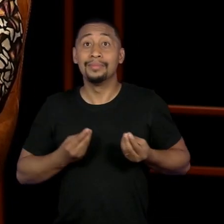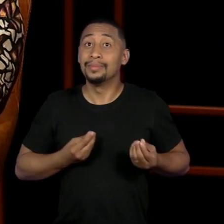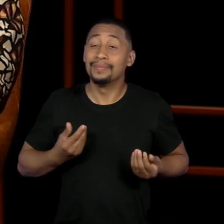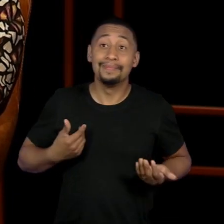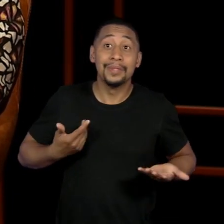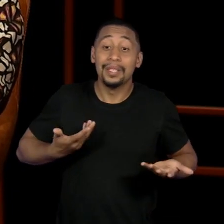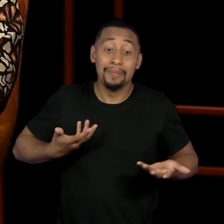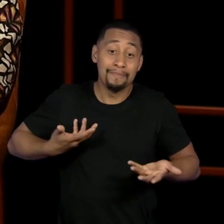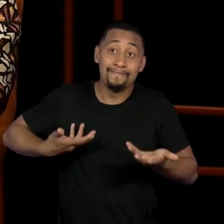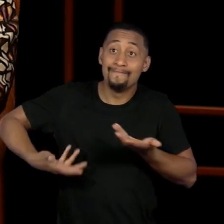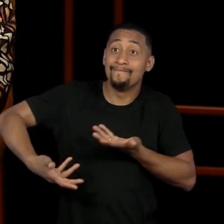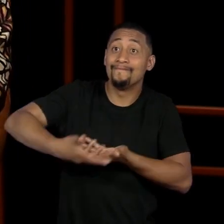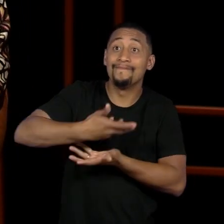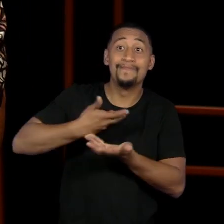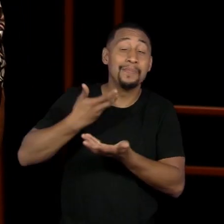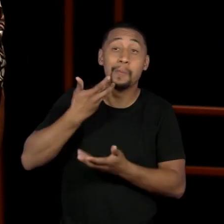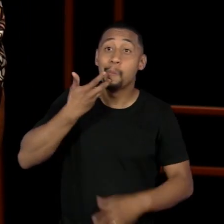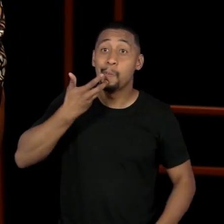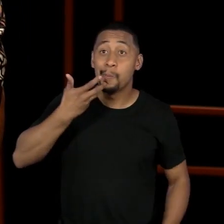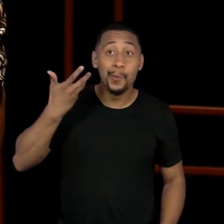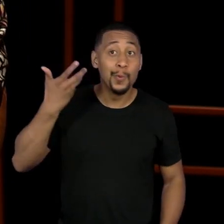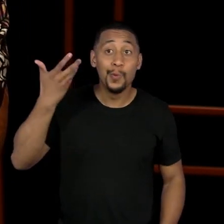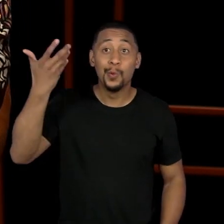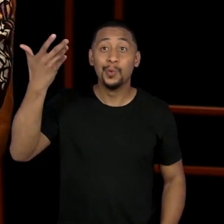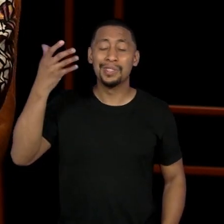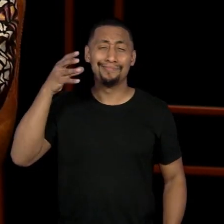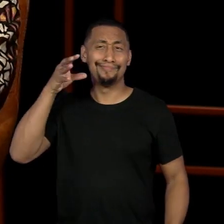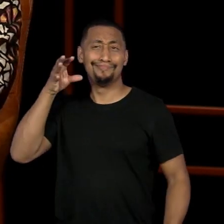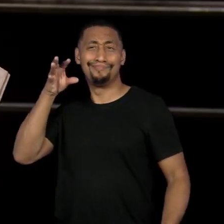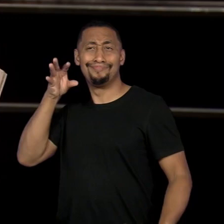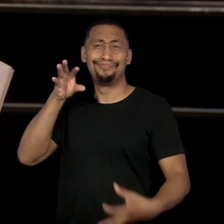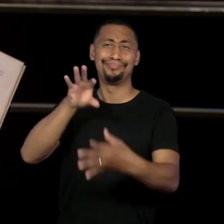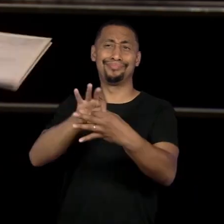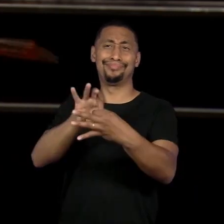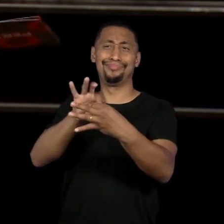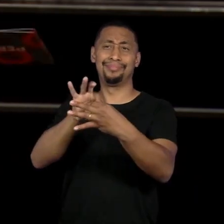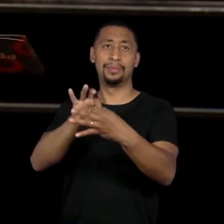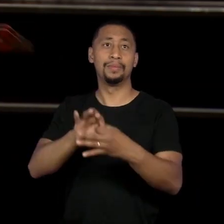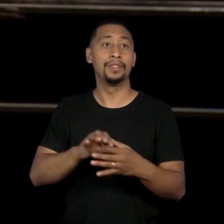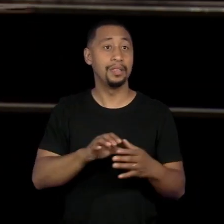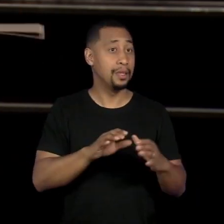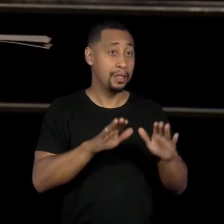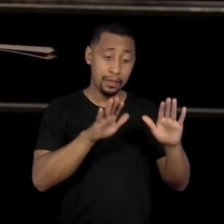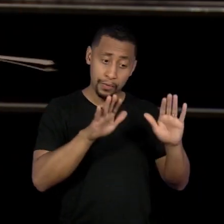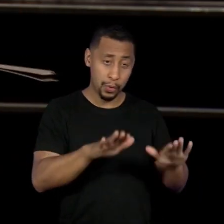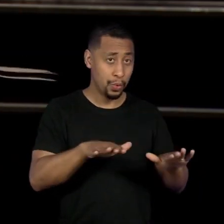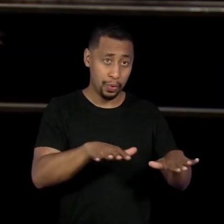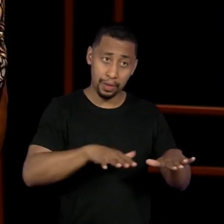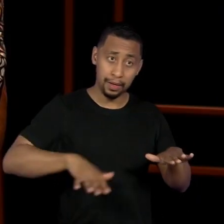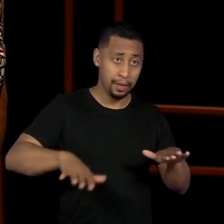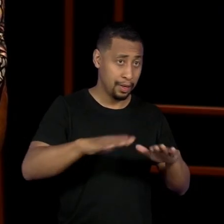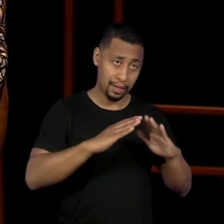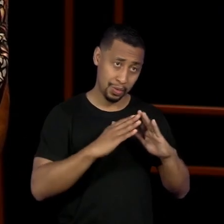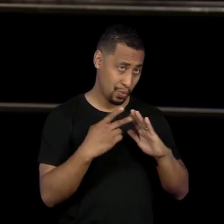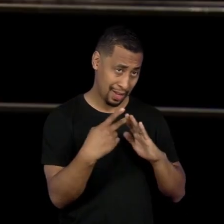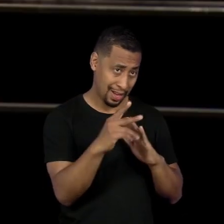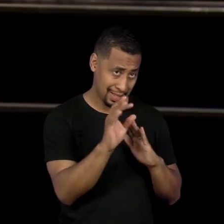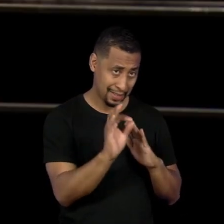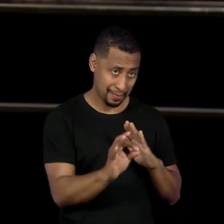a música une as pessoas de uma forma inacreditável. Ficaram no quintal da sua casa, literalmente. Completamente. Tem mais um